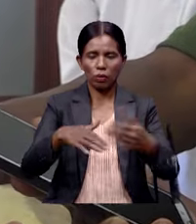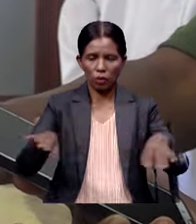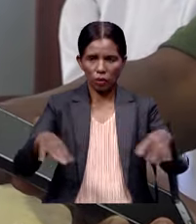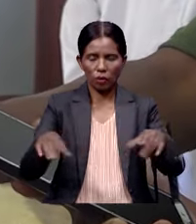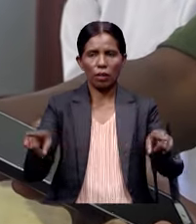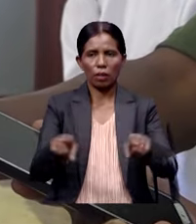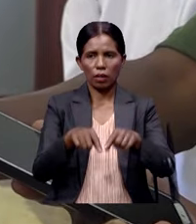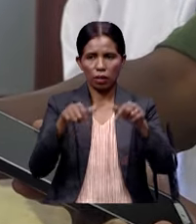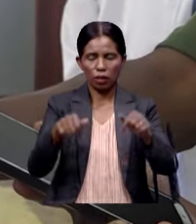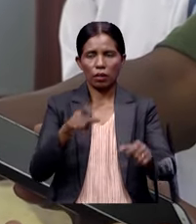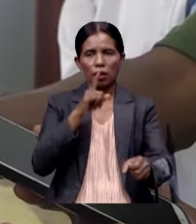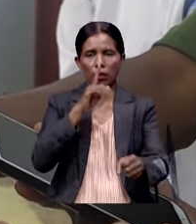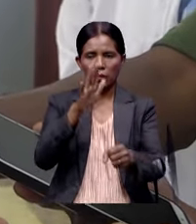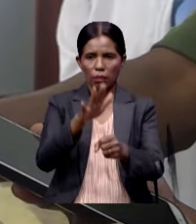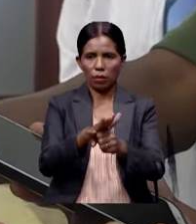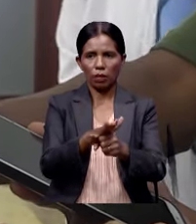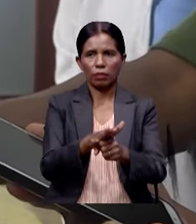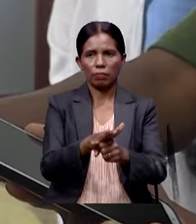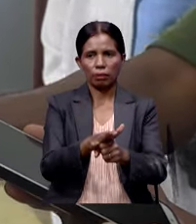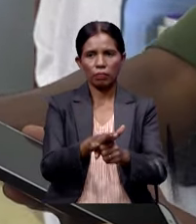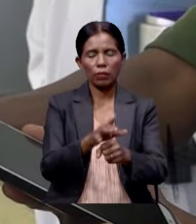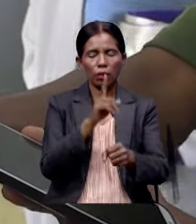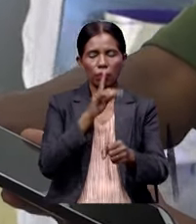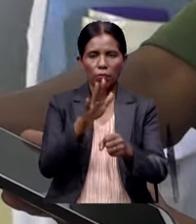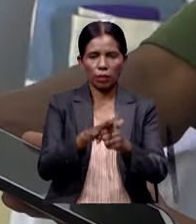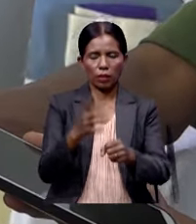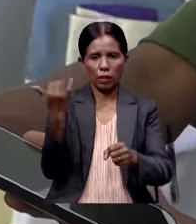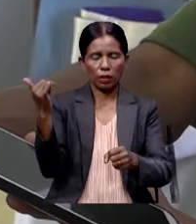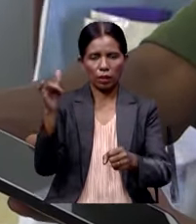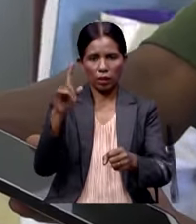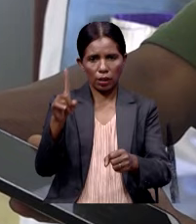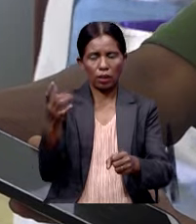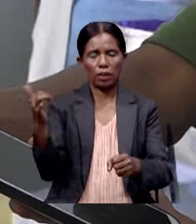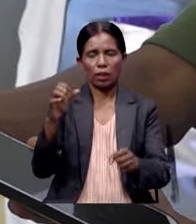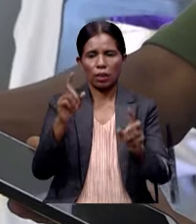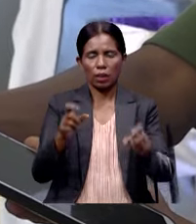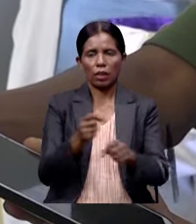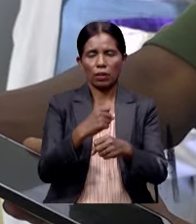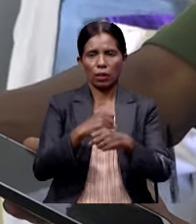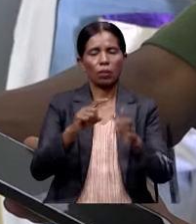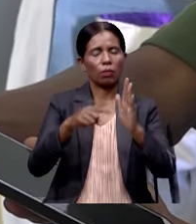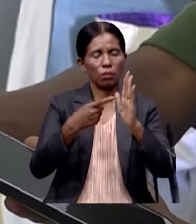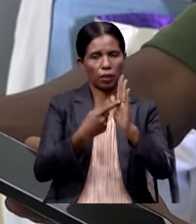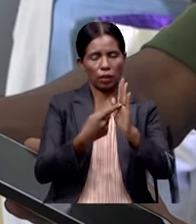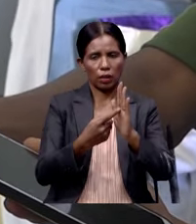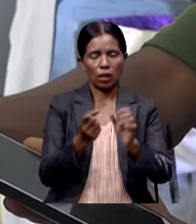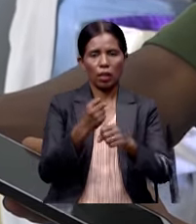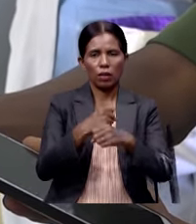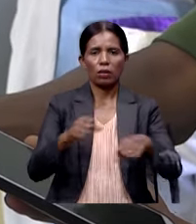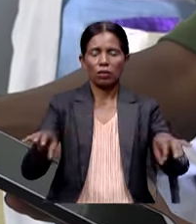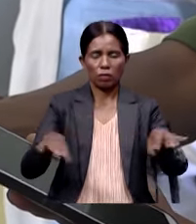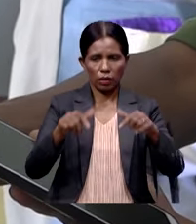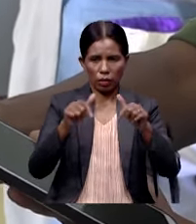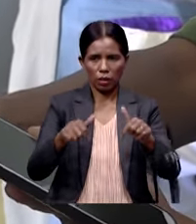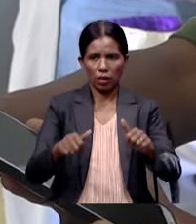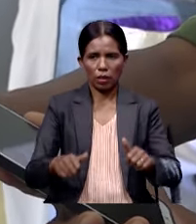anesa i asine kompromisu. Kompromisu ida nebe si teng halu ho molo kau servisu ne sira halu kompromisu do onrai dan ei